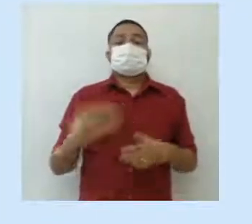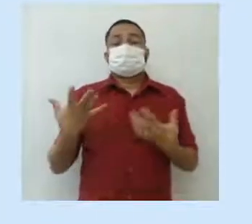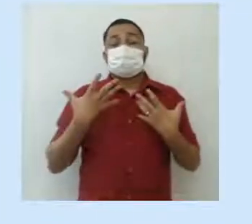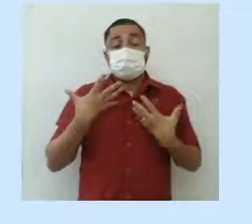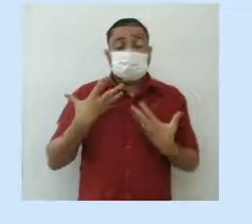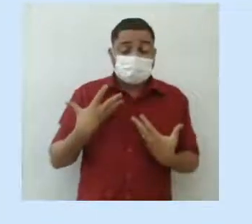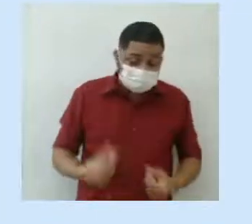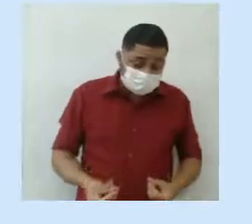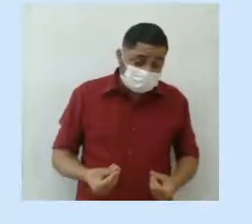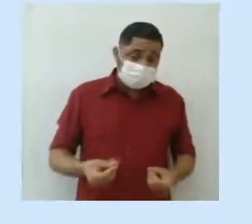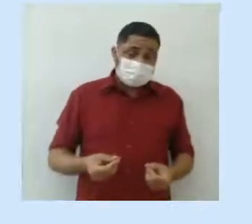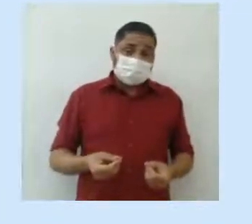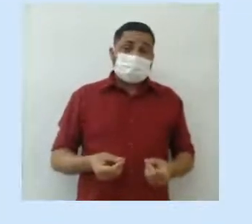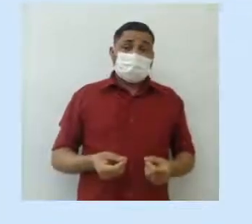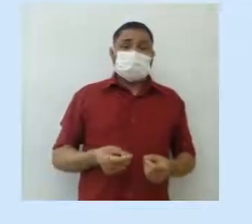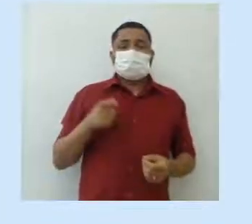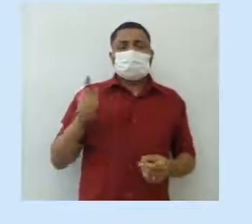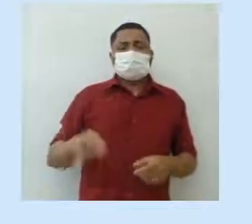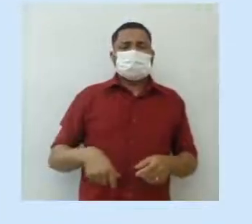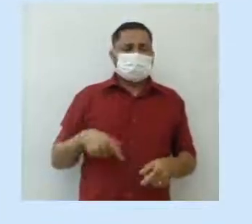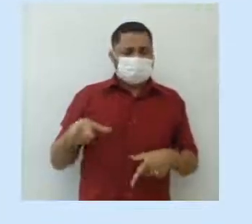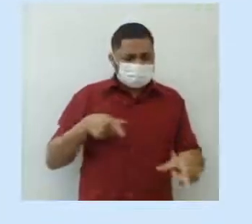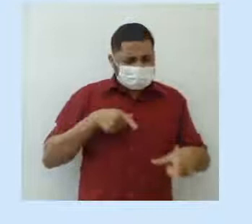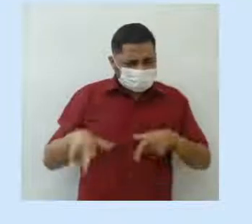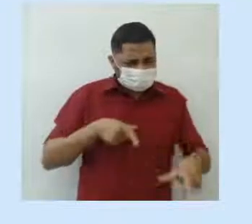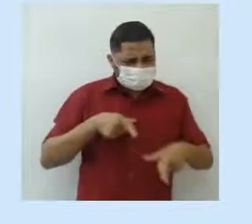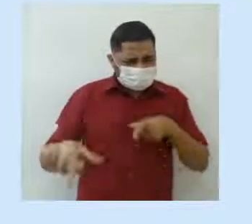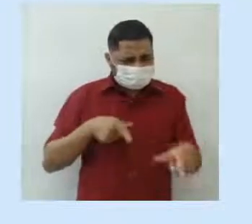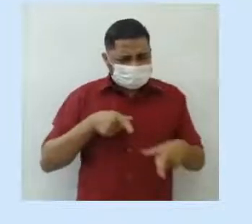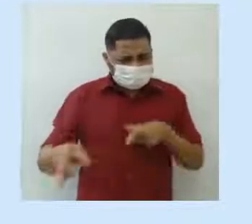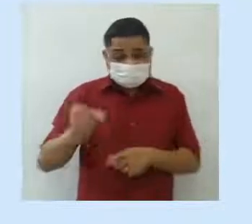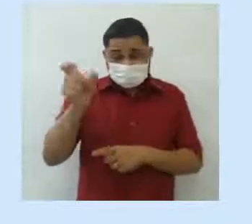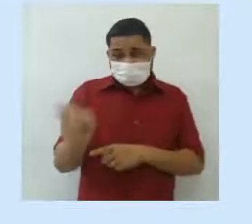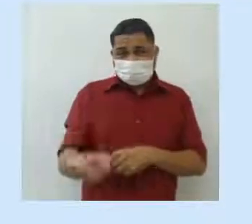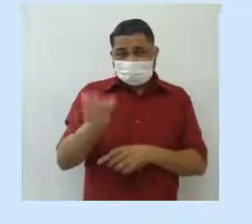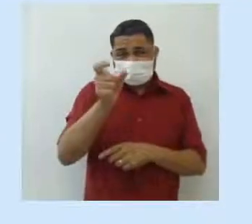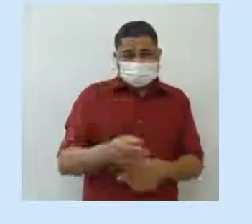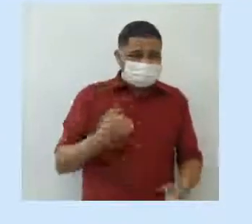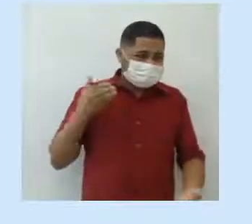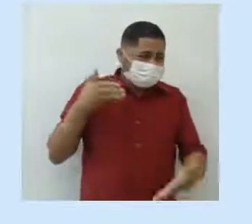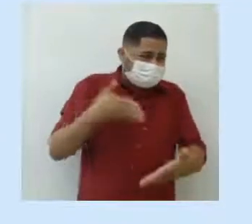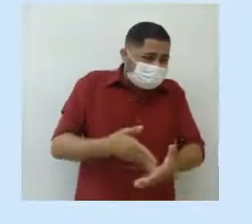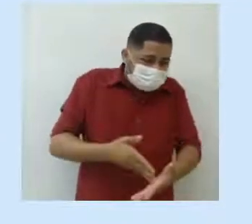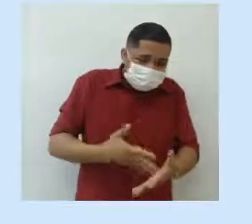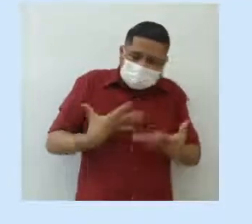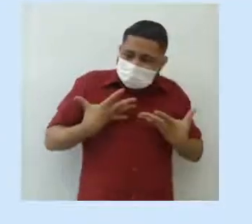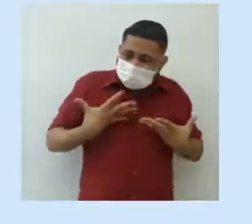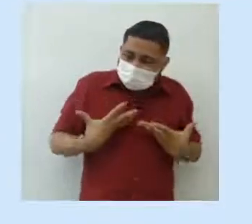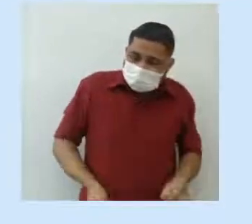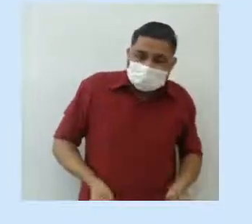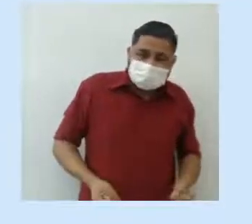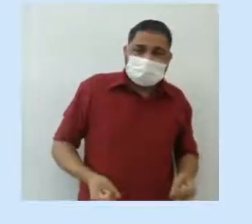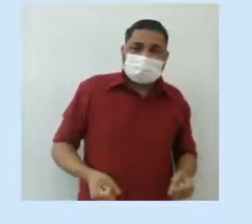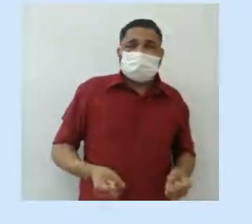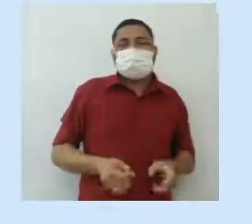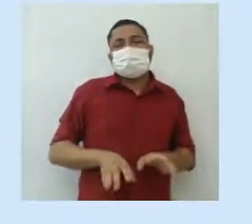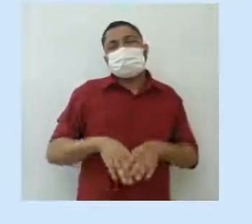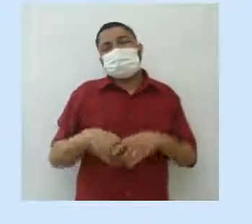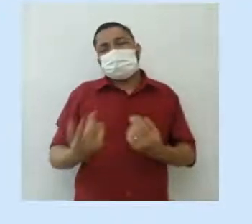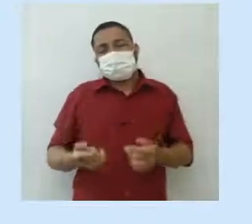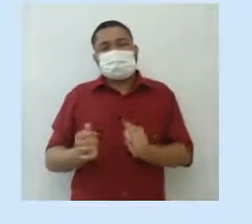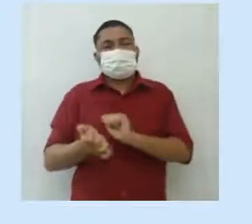Exaustão. O cara ia explorar o trabalho do indivíduo até a sua exaustão. Os escravos